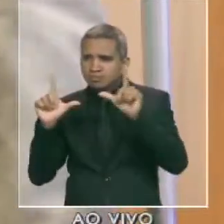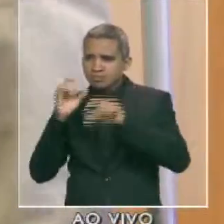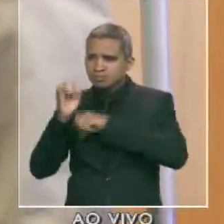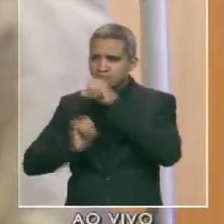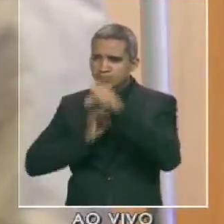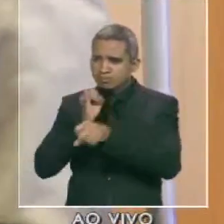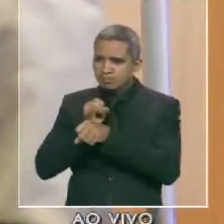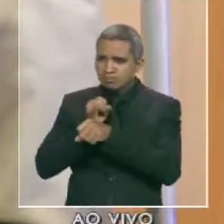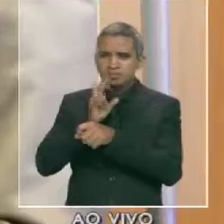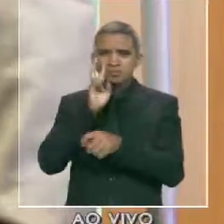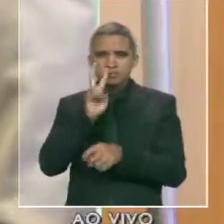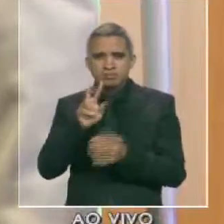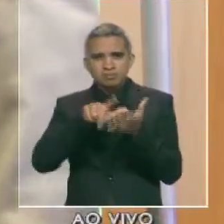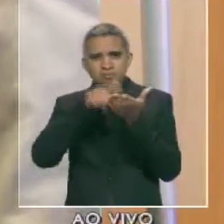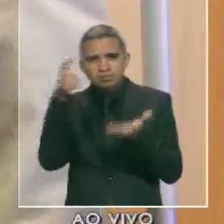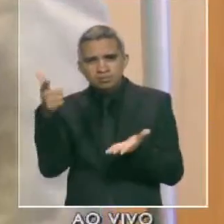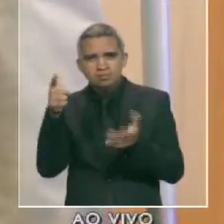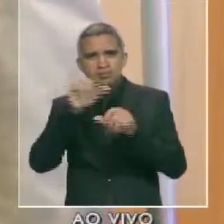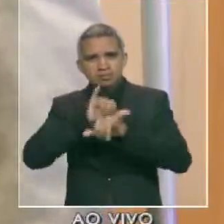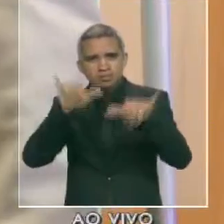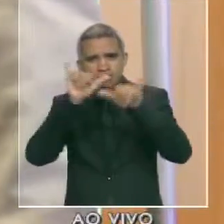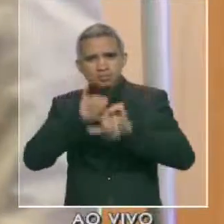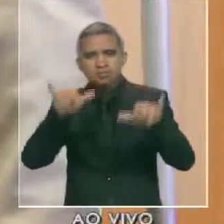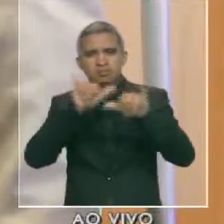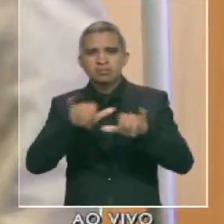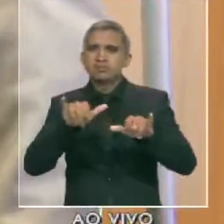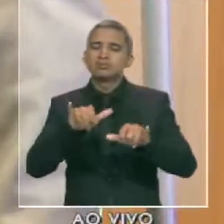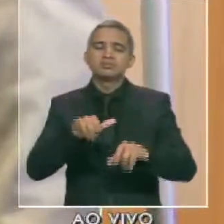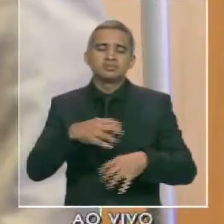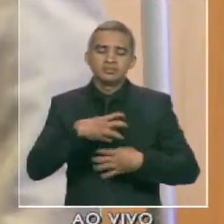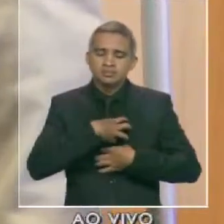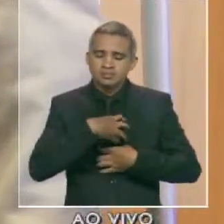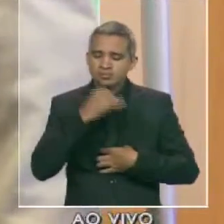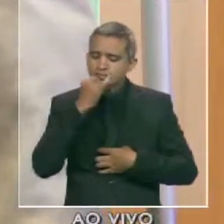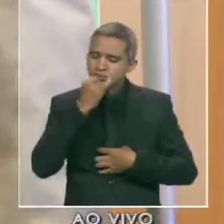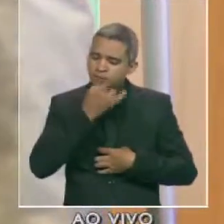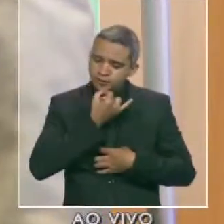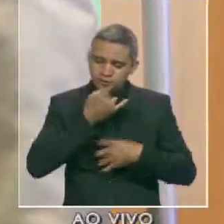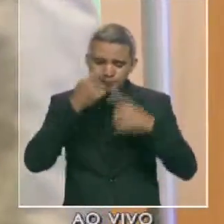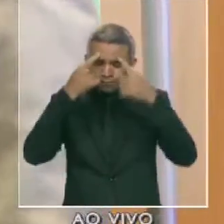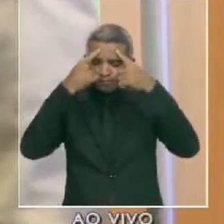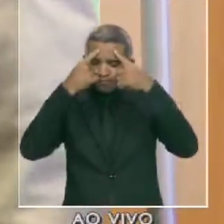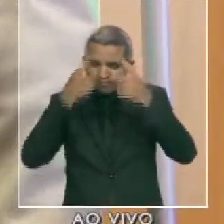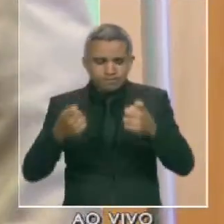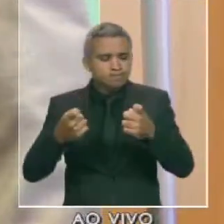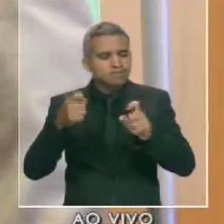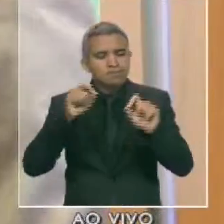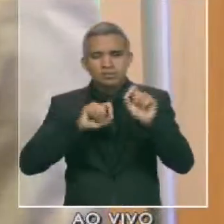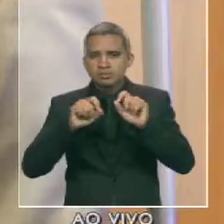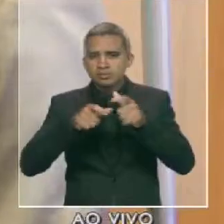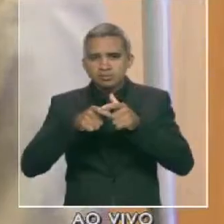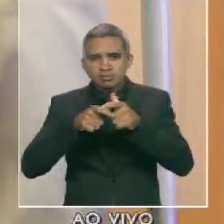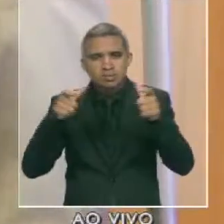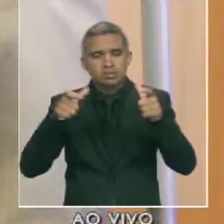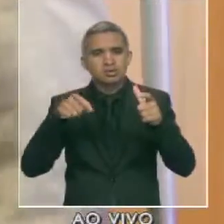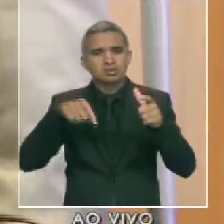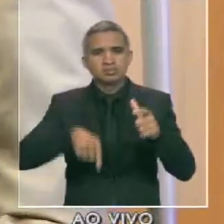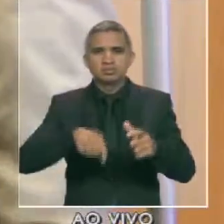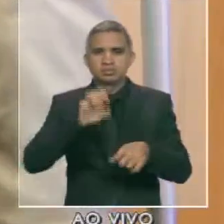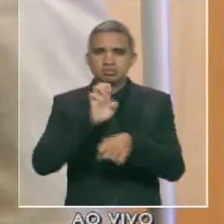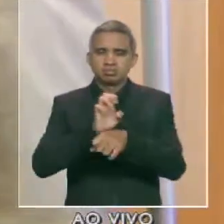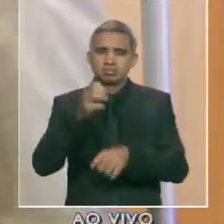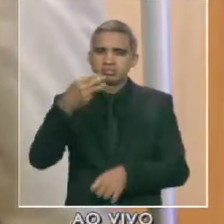jornais. Infelizmente, a violência que, de forma sistêmica, tem feito vítimas no Estado do Maranhão. E